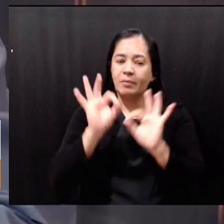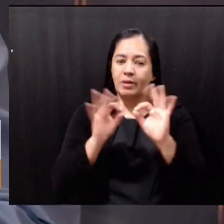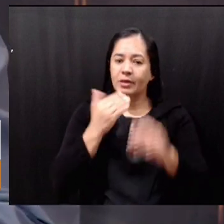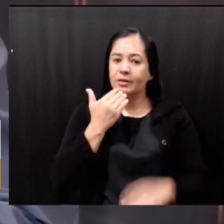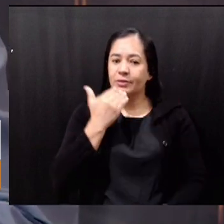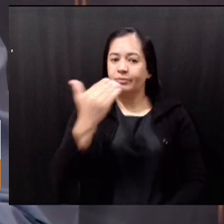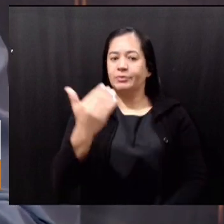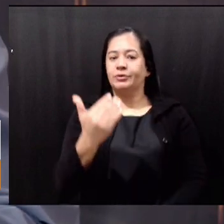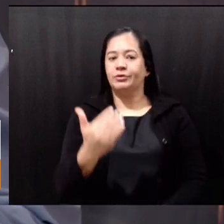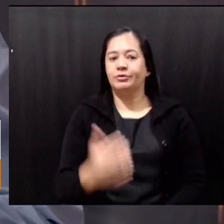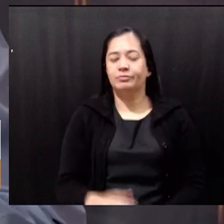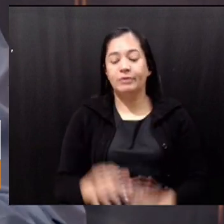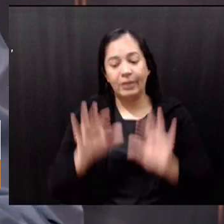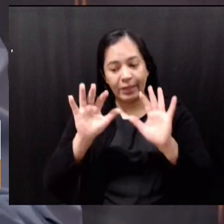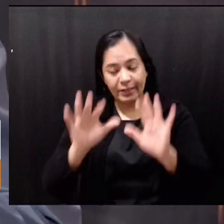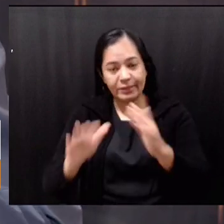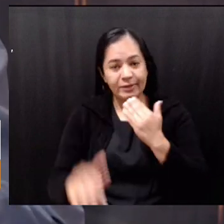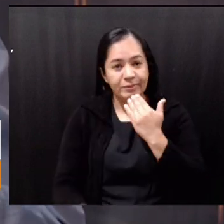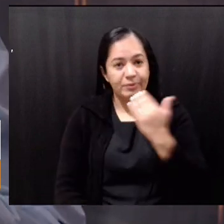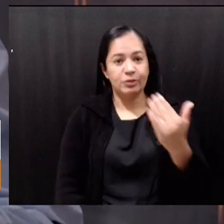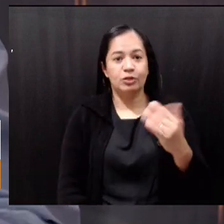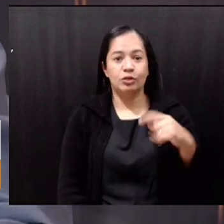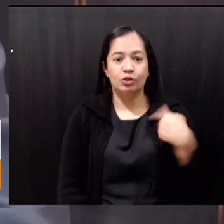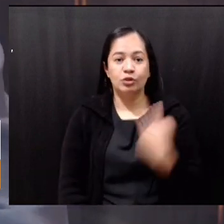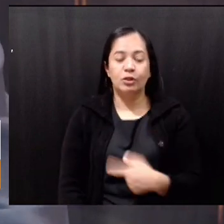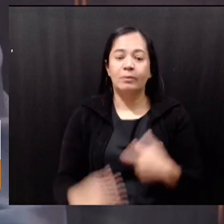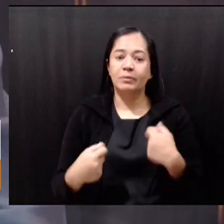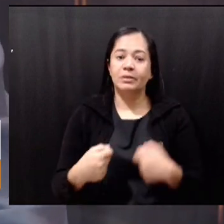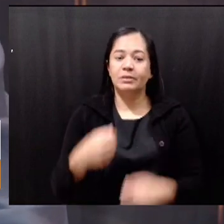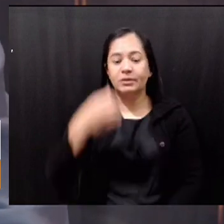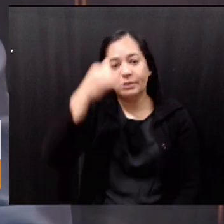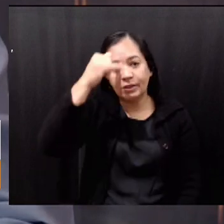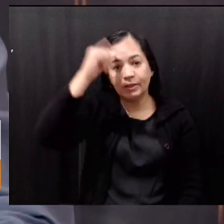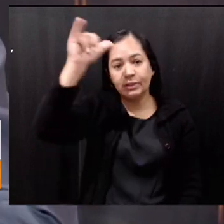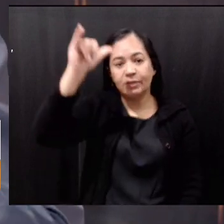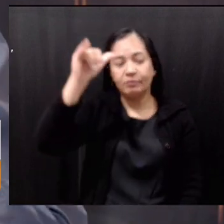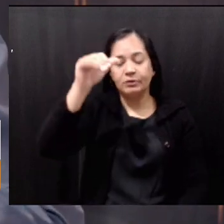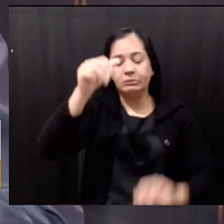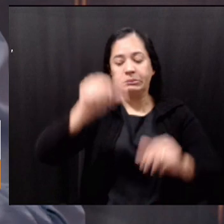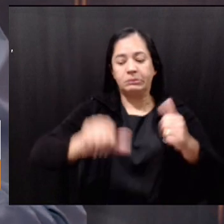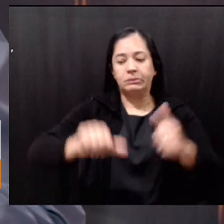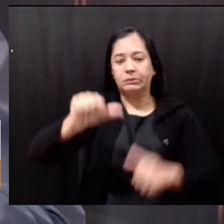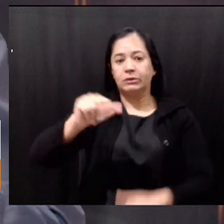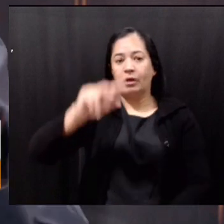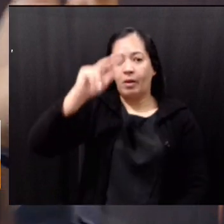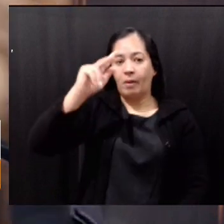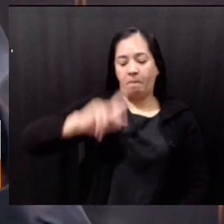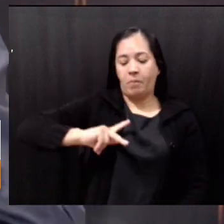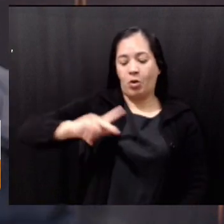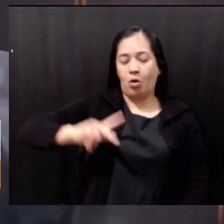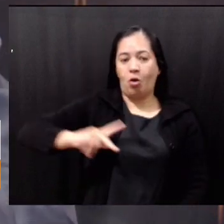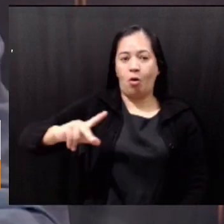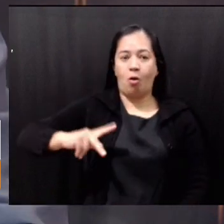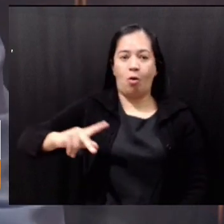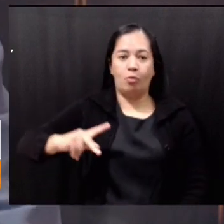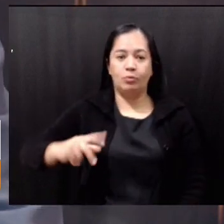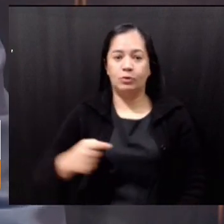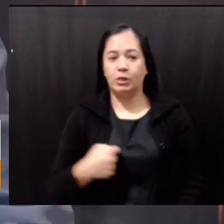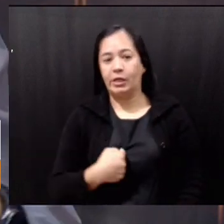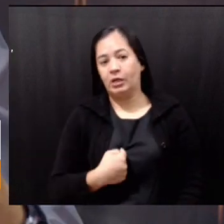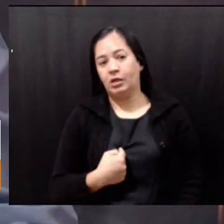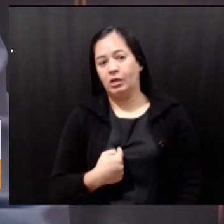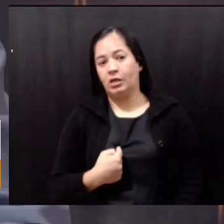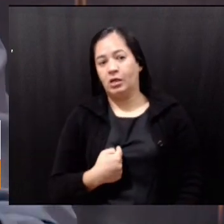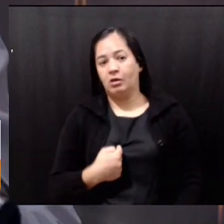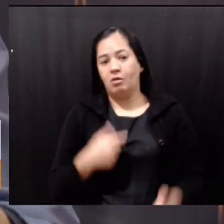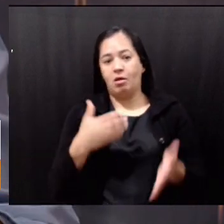é claro, a gente deve evitar fazer julgamentos pessoais, né. "Ah, eu estou, eh, interrompendo a nossa